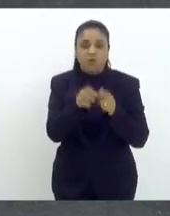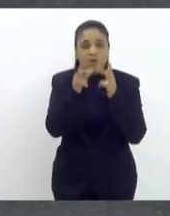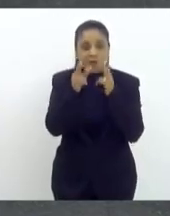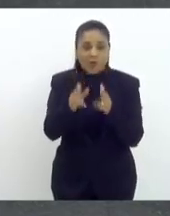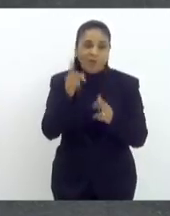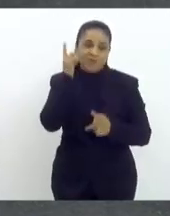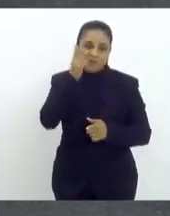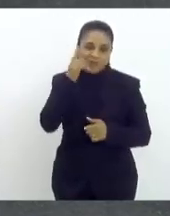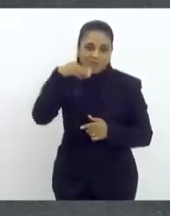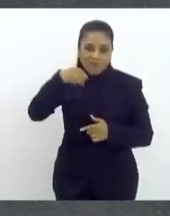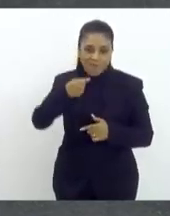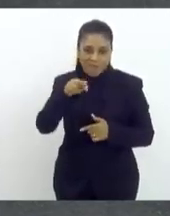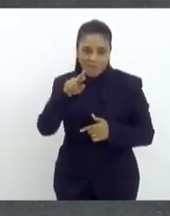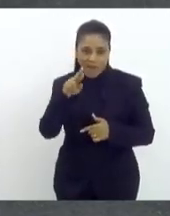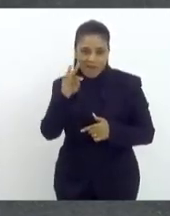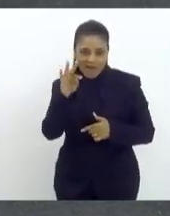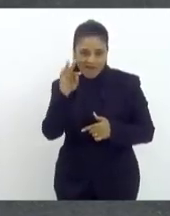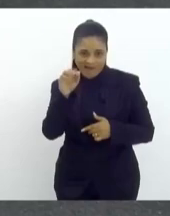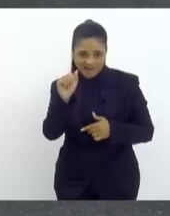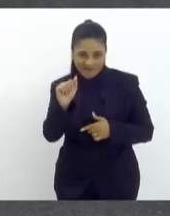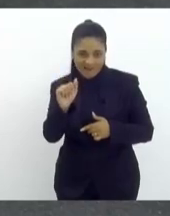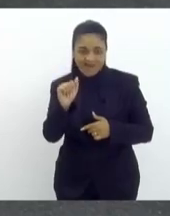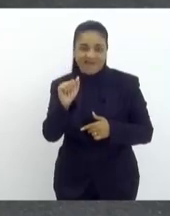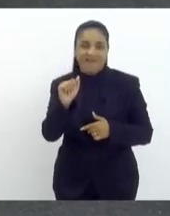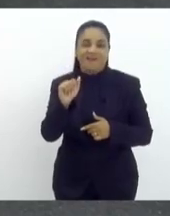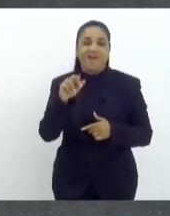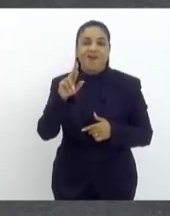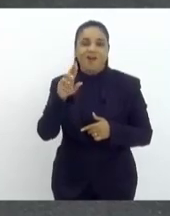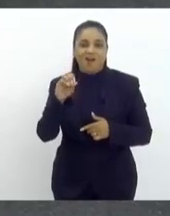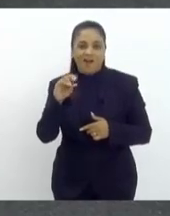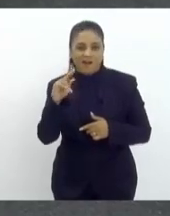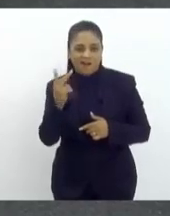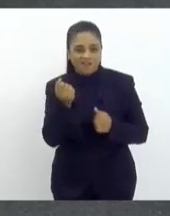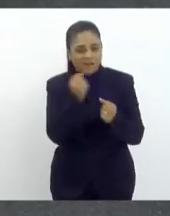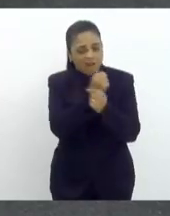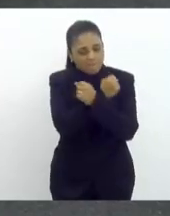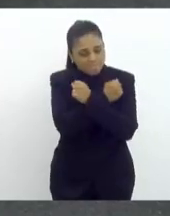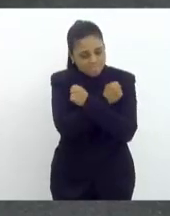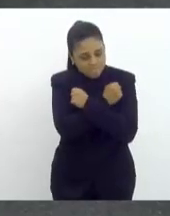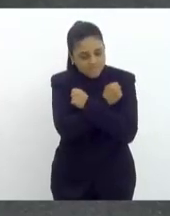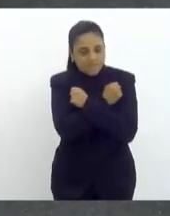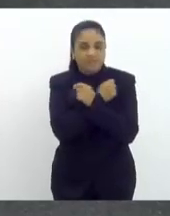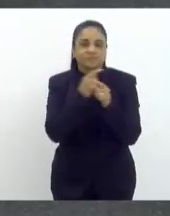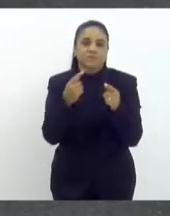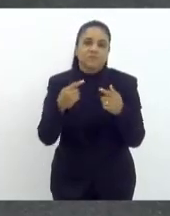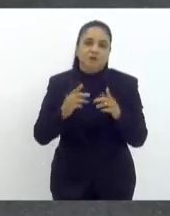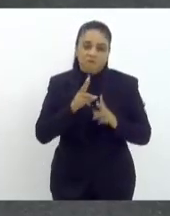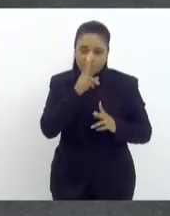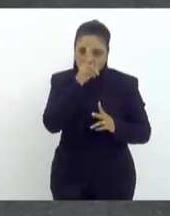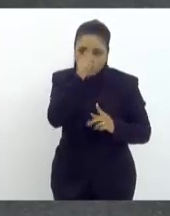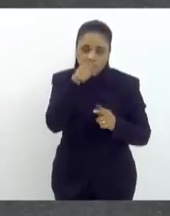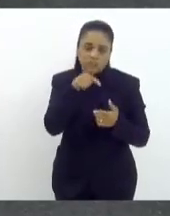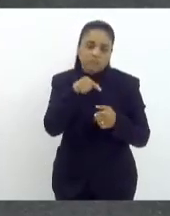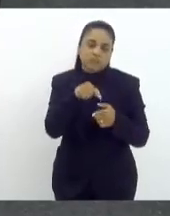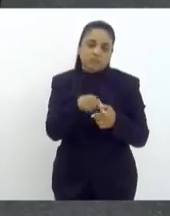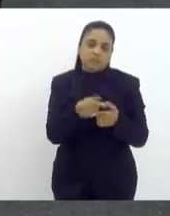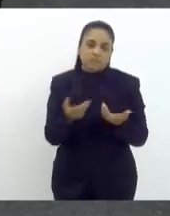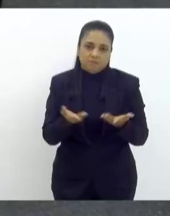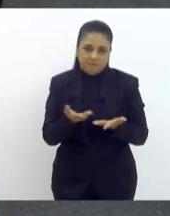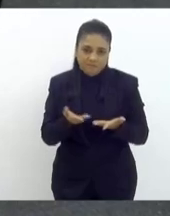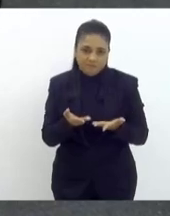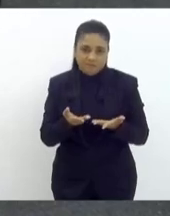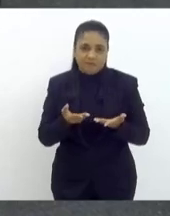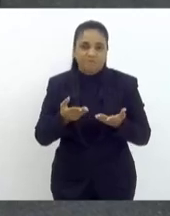Rocha deputada Marta Rocha está te abraçando é pra gente exatamente se fortalecer nesse momento são mais uma vez te ajudo